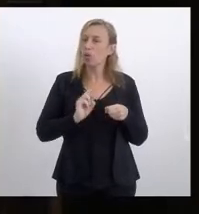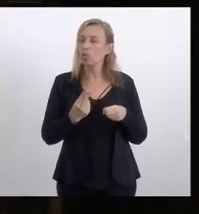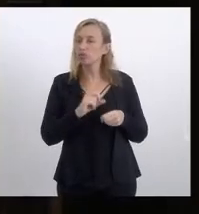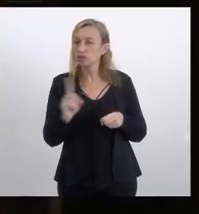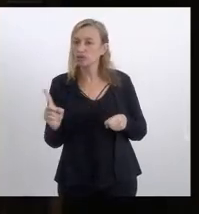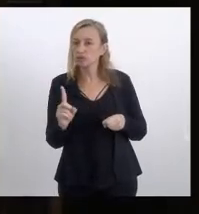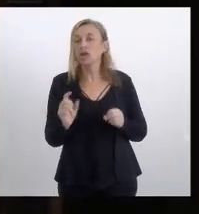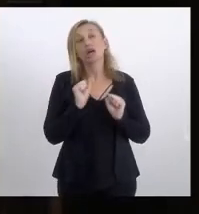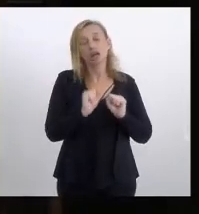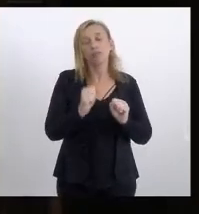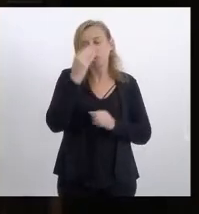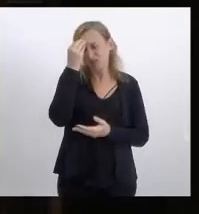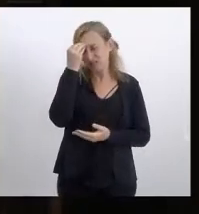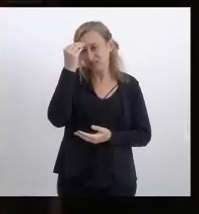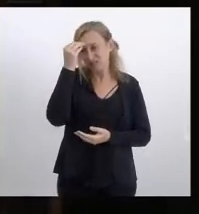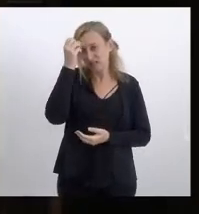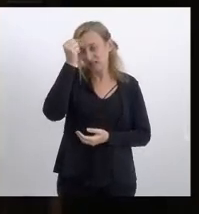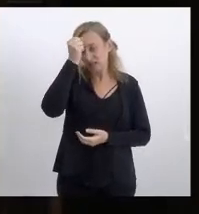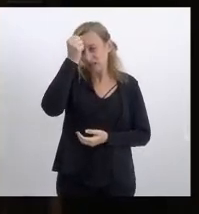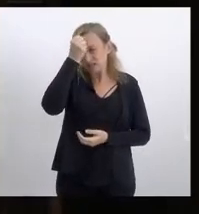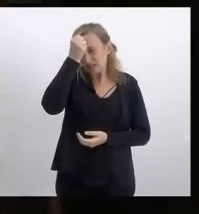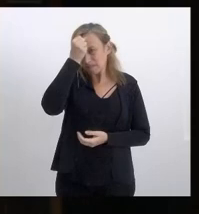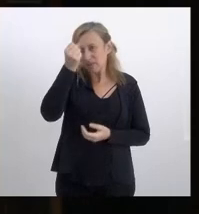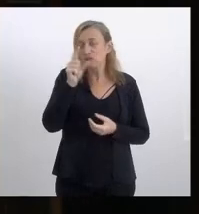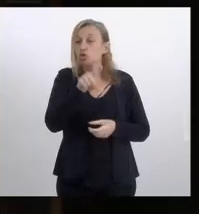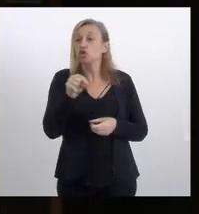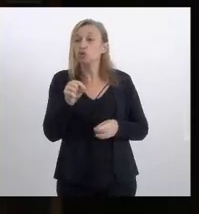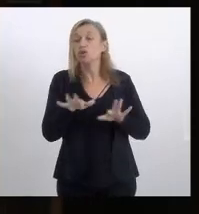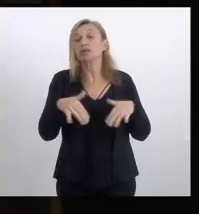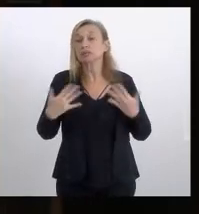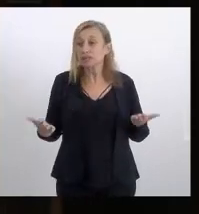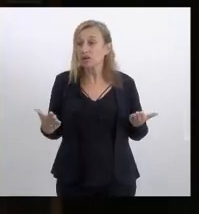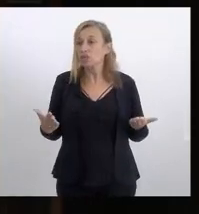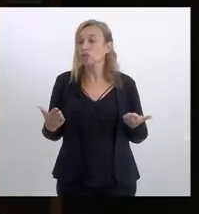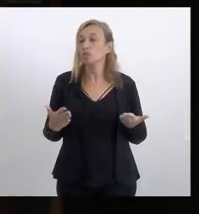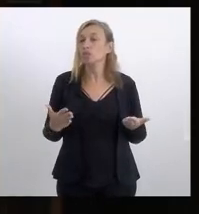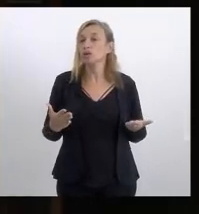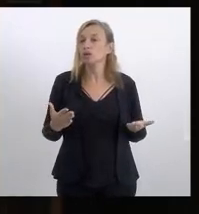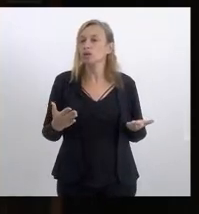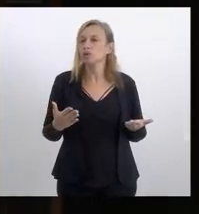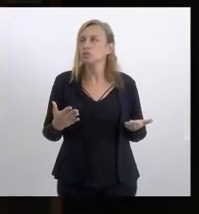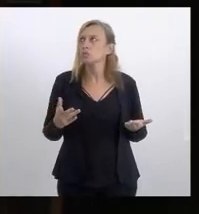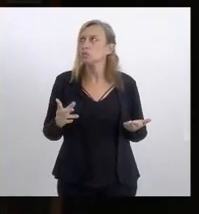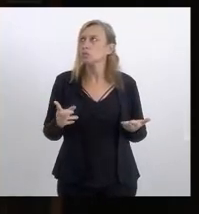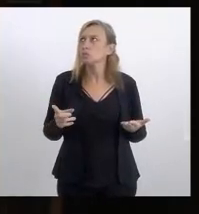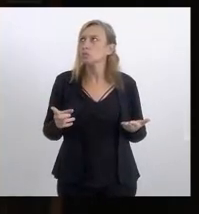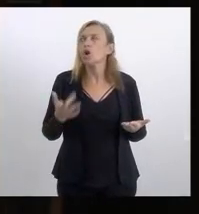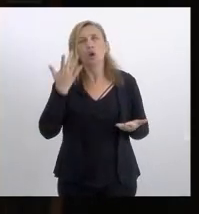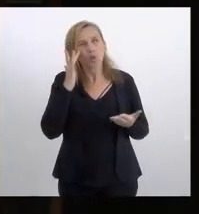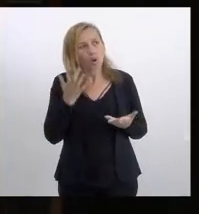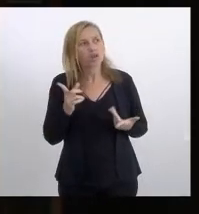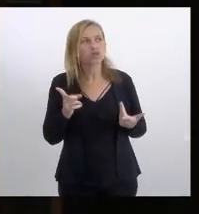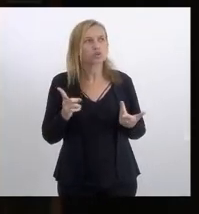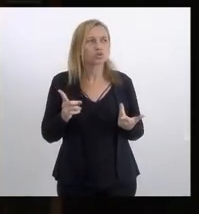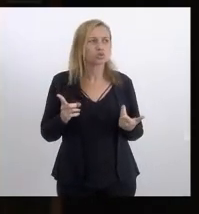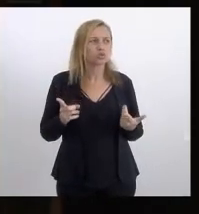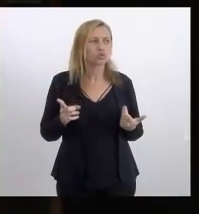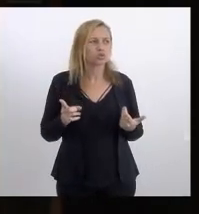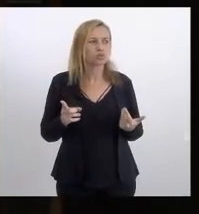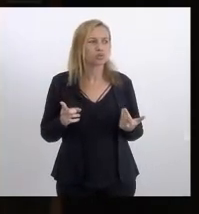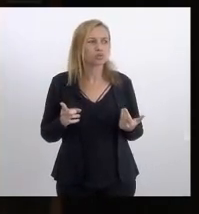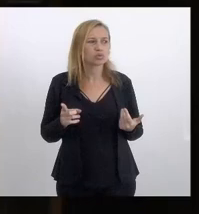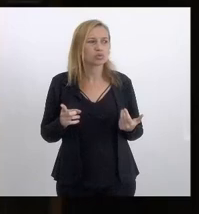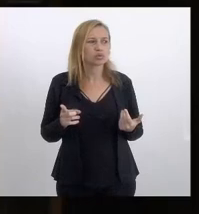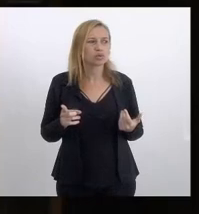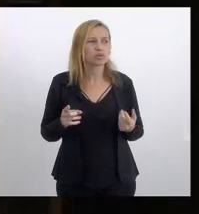pode é se arrepender do que ele escolheu bom então assim não não não é acho que seria uma uma